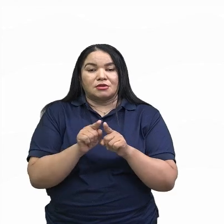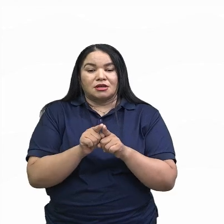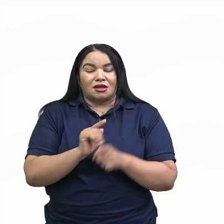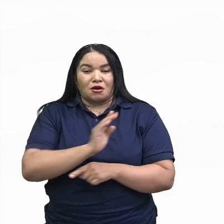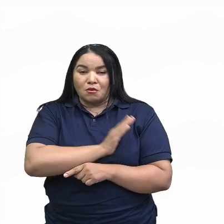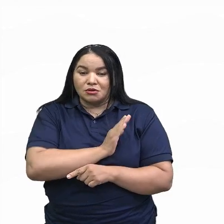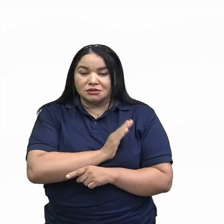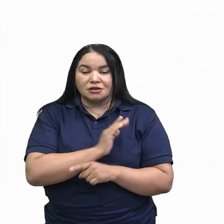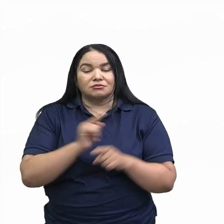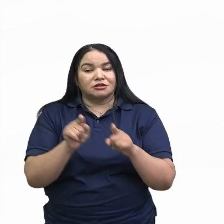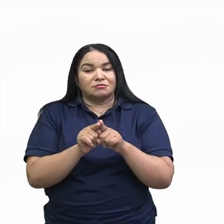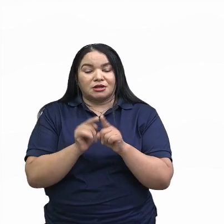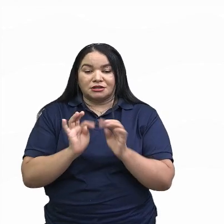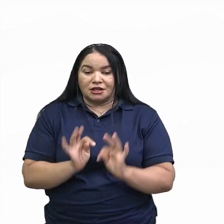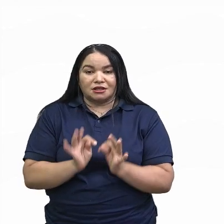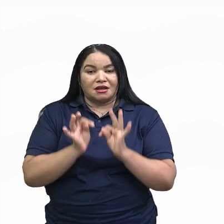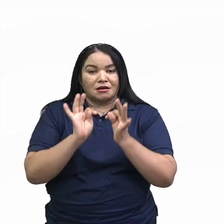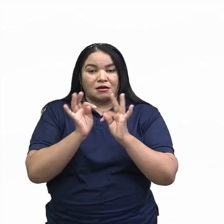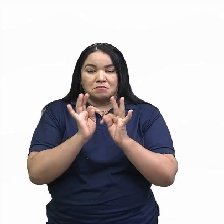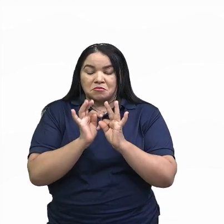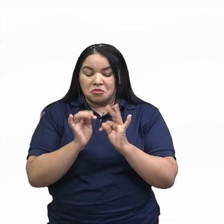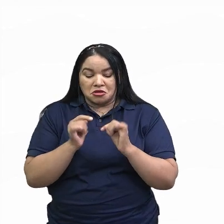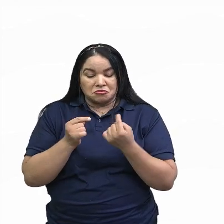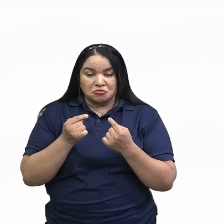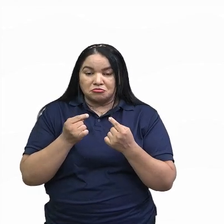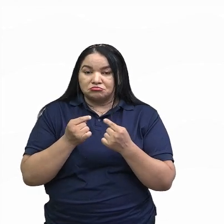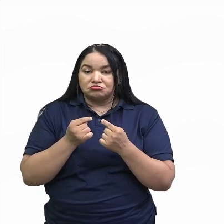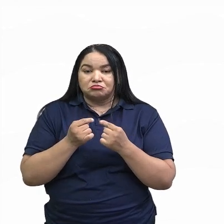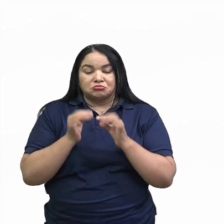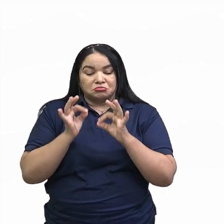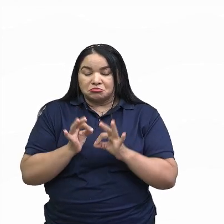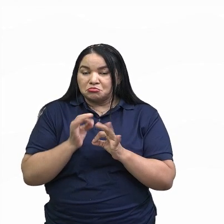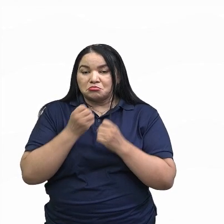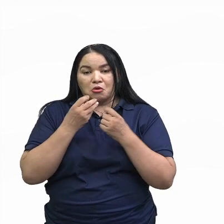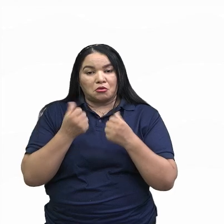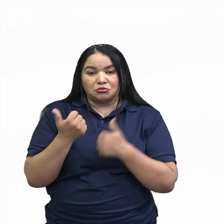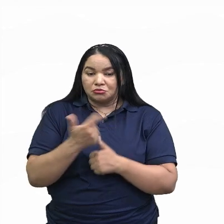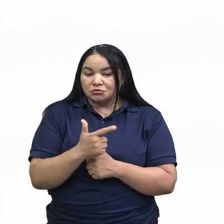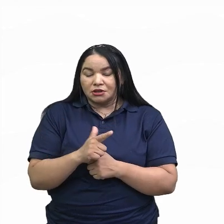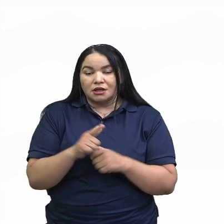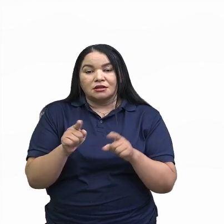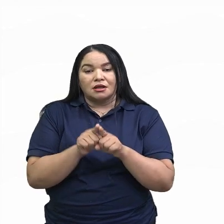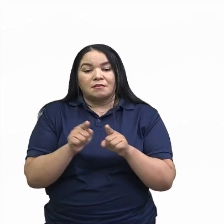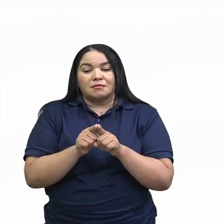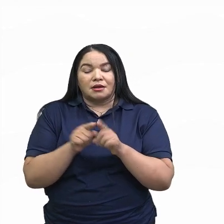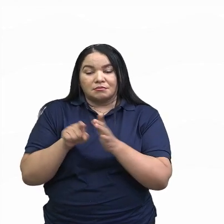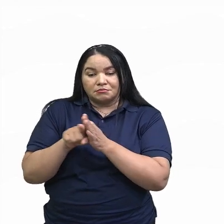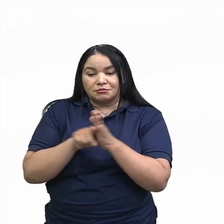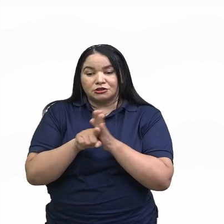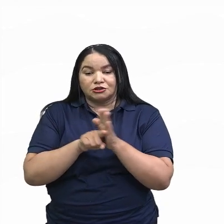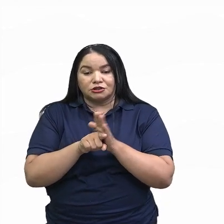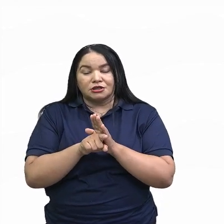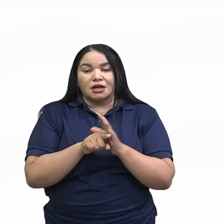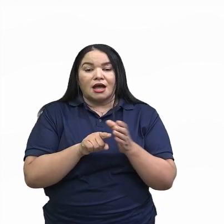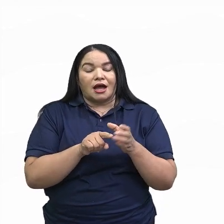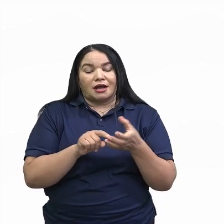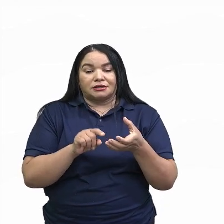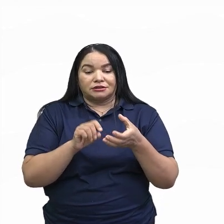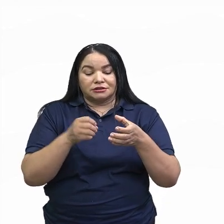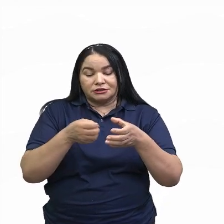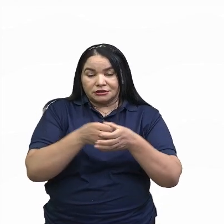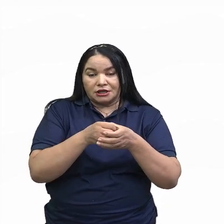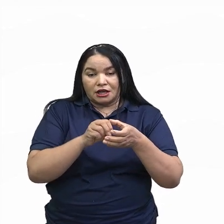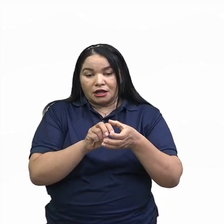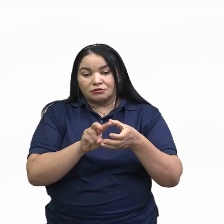cujos tratamentos convencionais não são eficientes, e pesquisa com célula-tronco para fins terapêuticos.